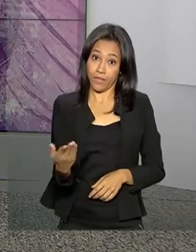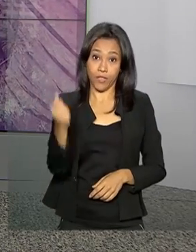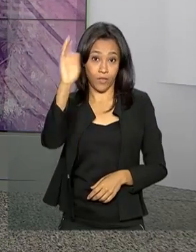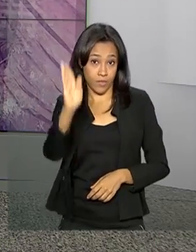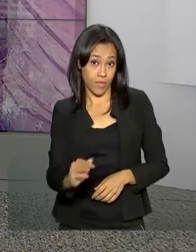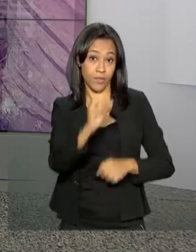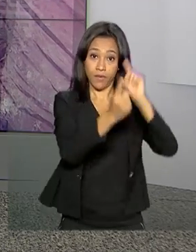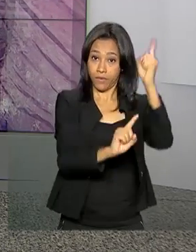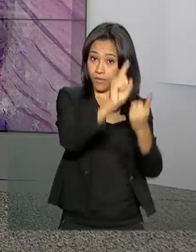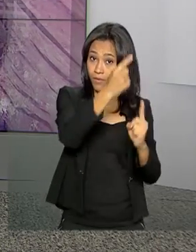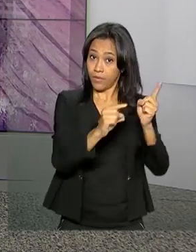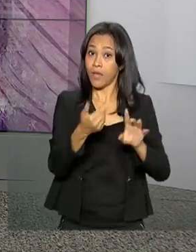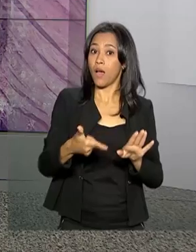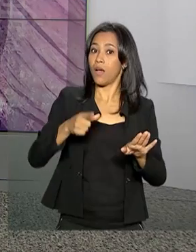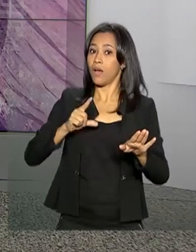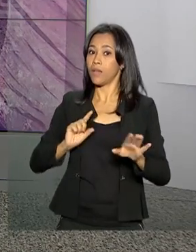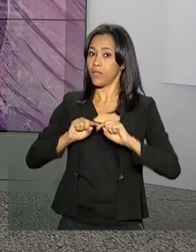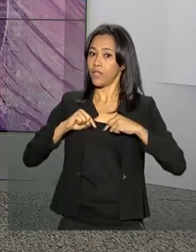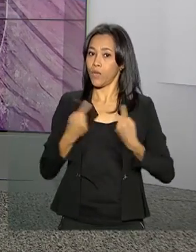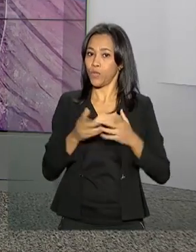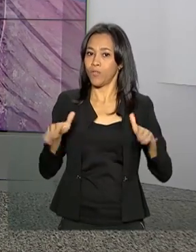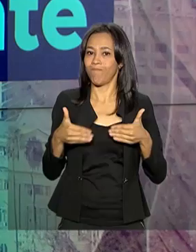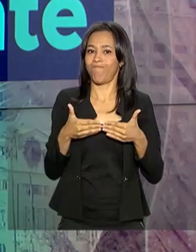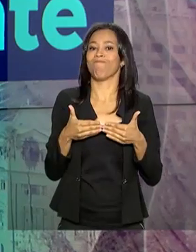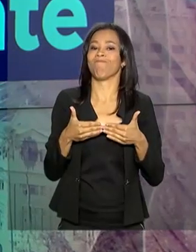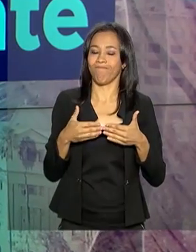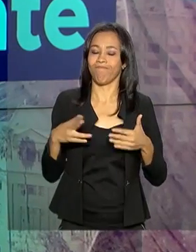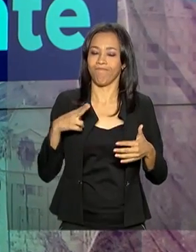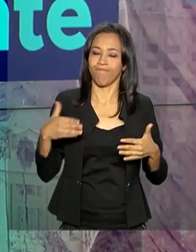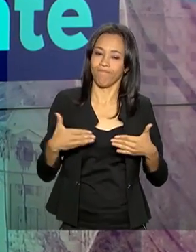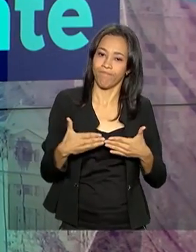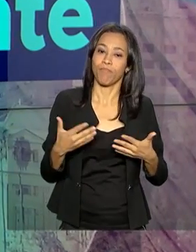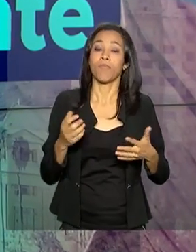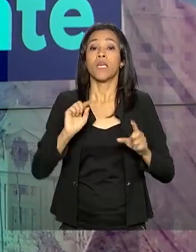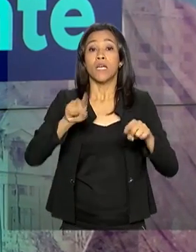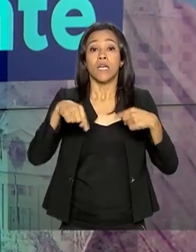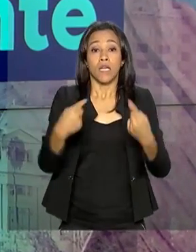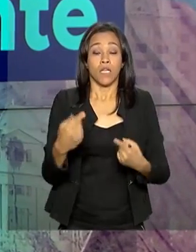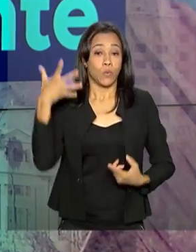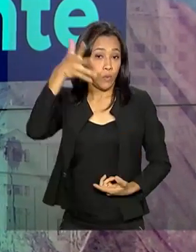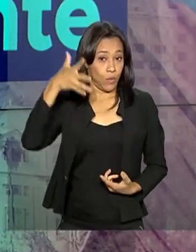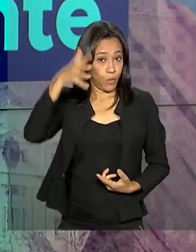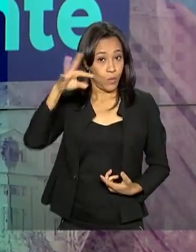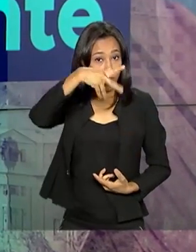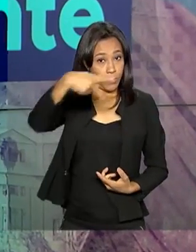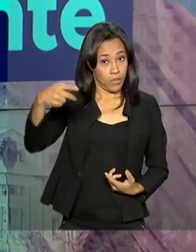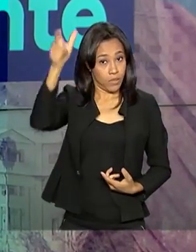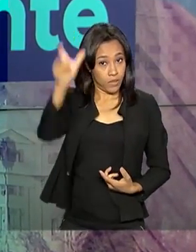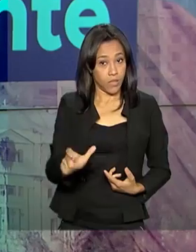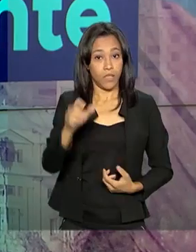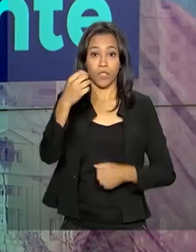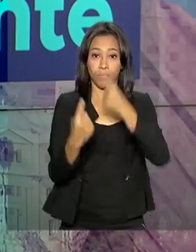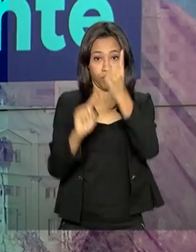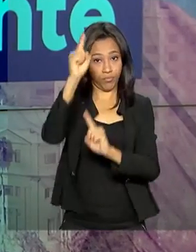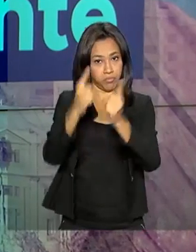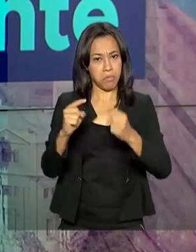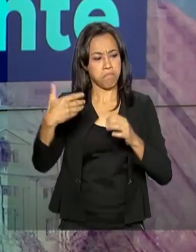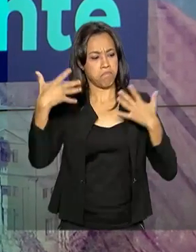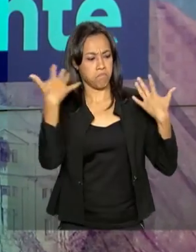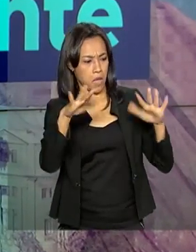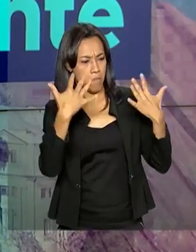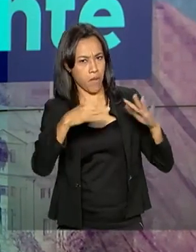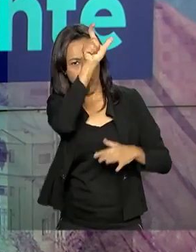Piñera depois da reunião dos dois chefes de Estado. No discurso do presidente chileno, Piñera parabenizou Bolsonaro pelas